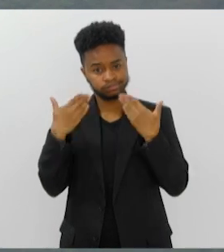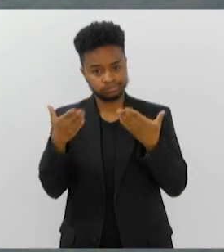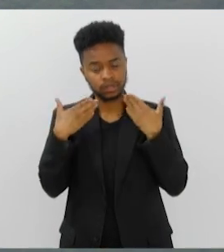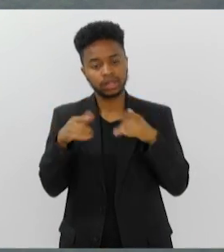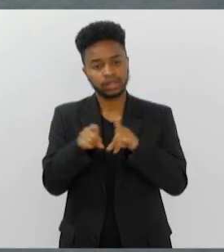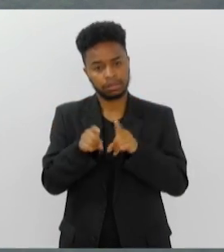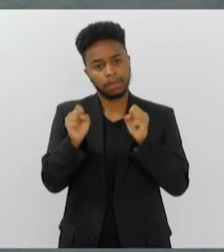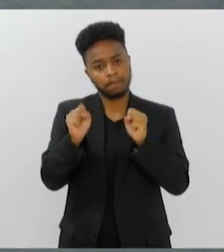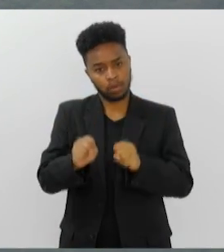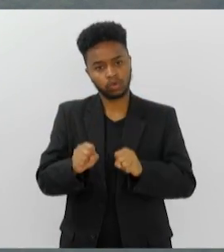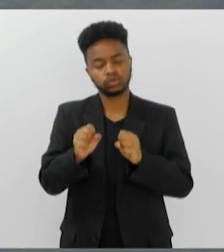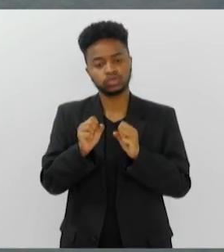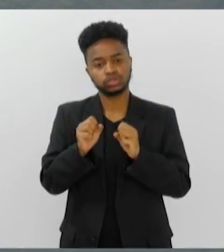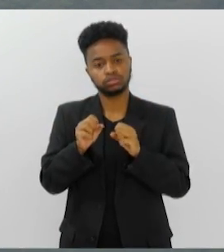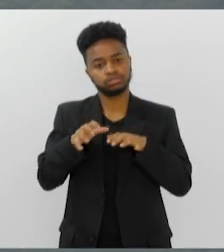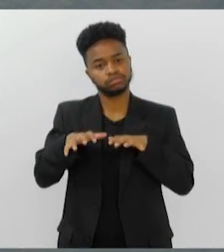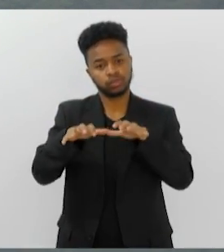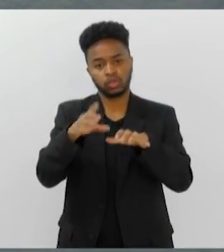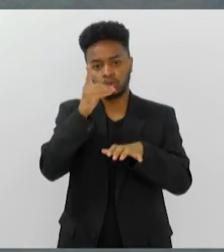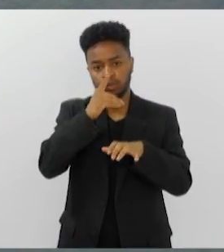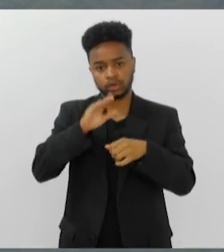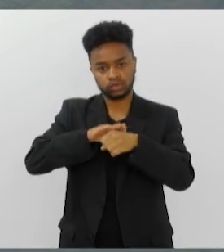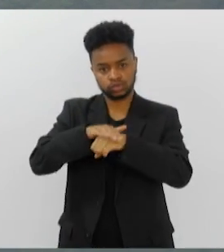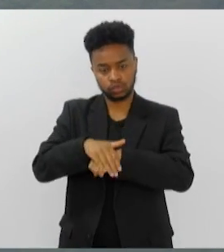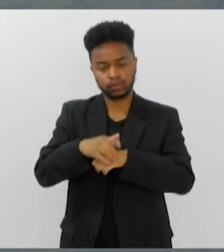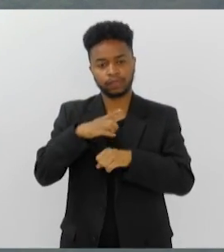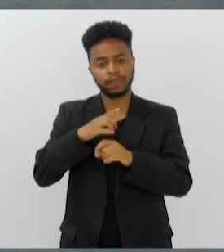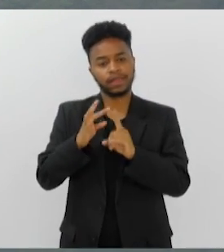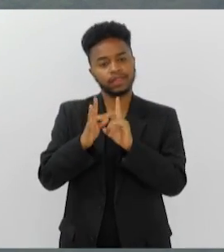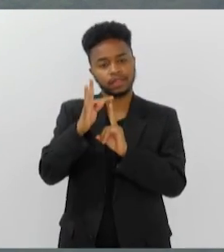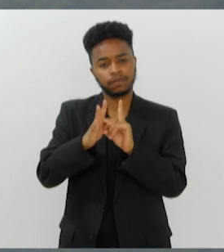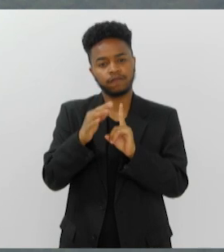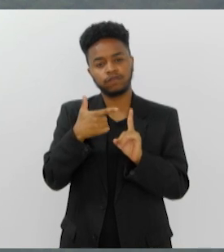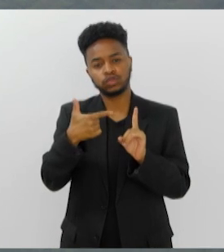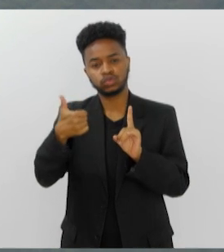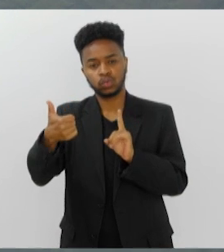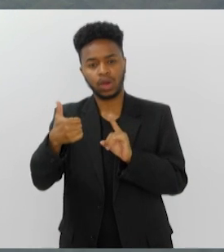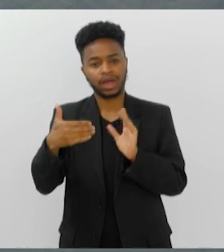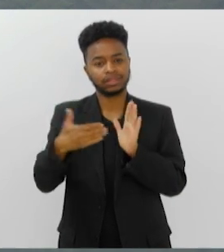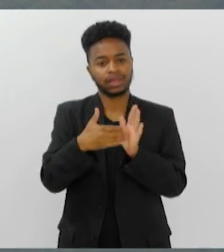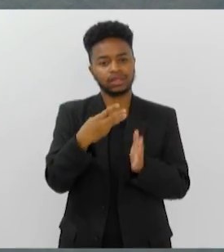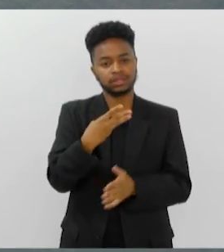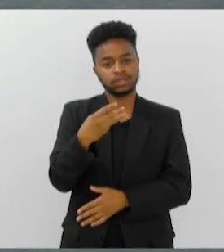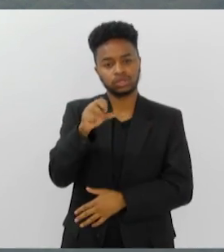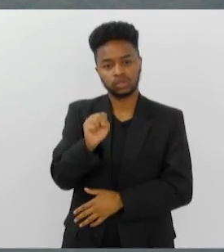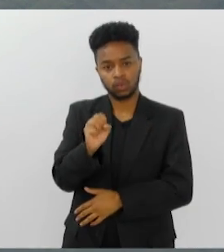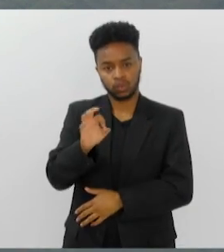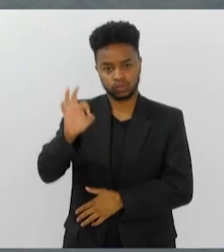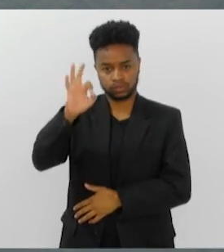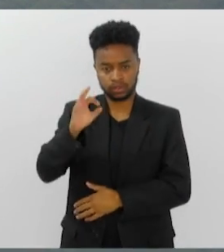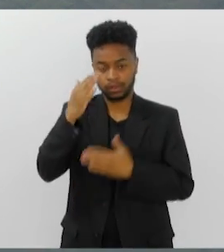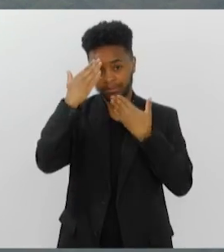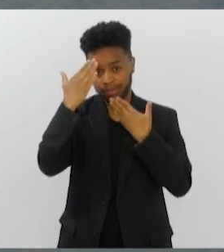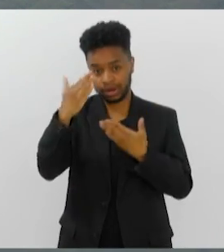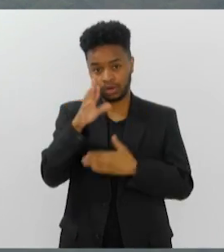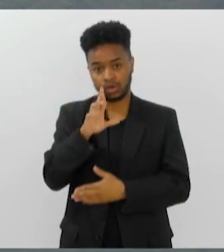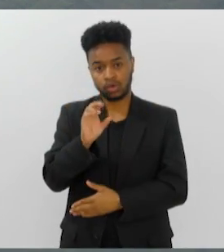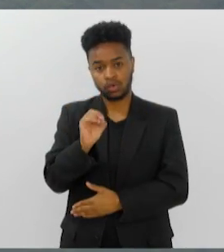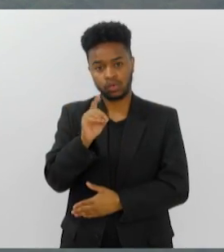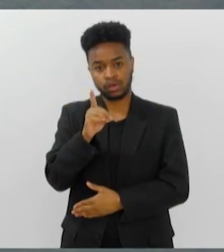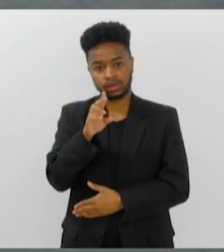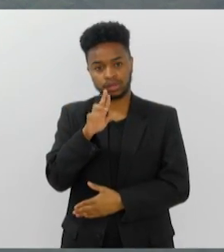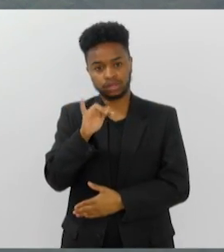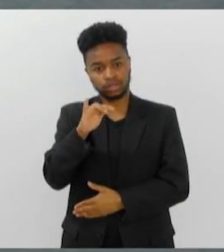pode chover domingo à noite. As temperaturas oscilam entre 21 e 38 graus. Obrigado, Rodrigo Melo,